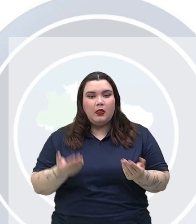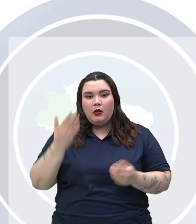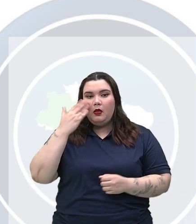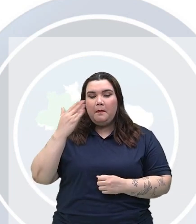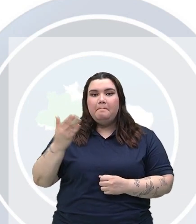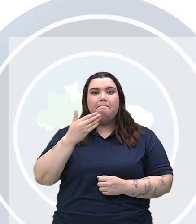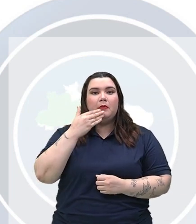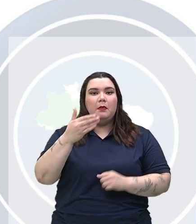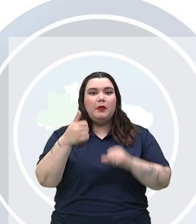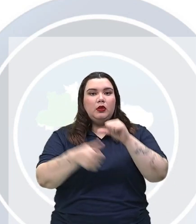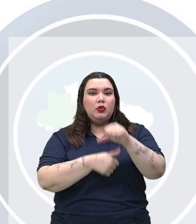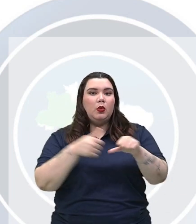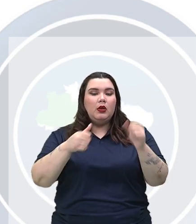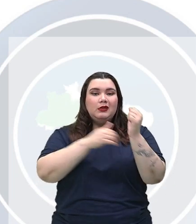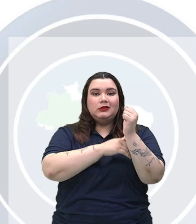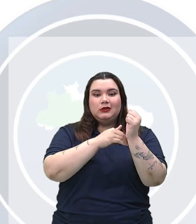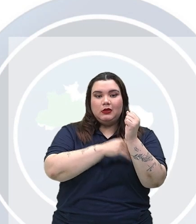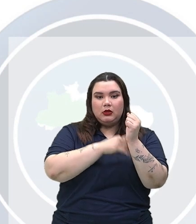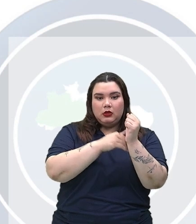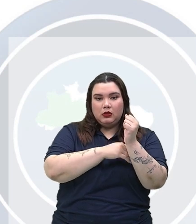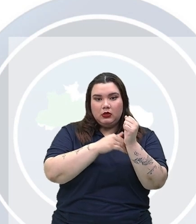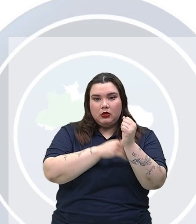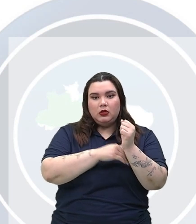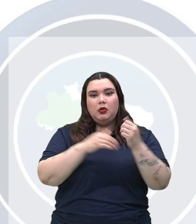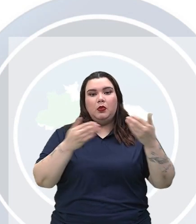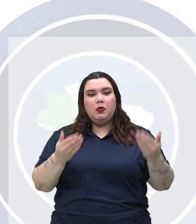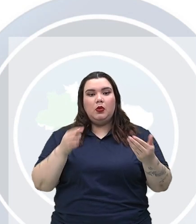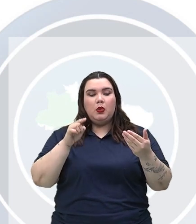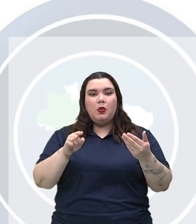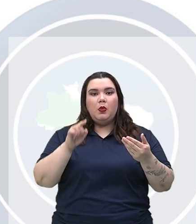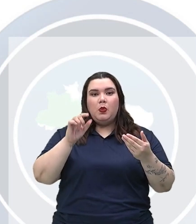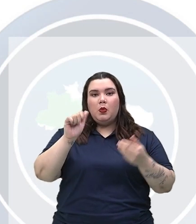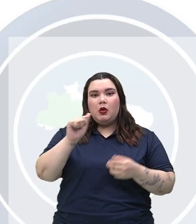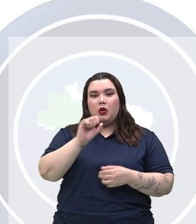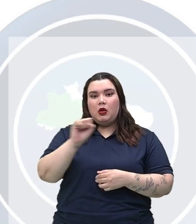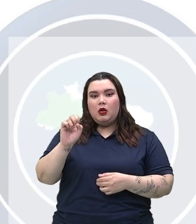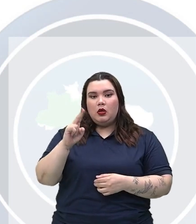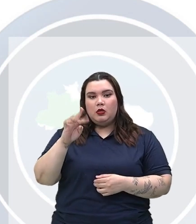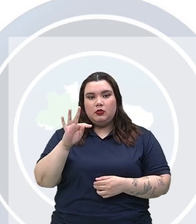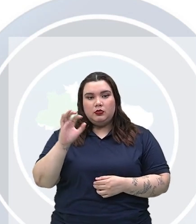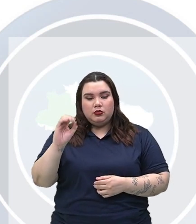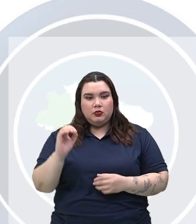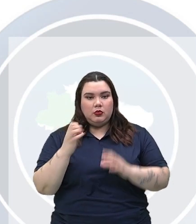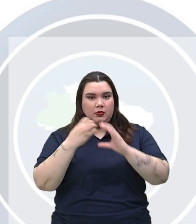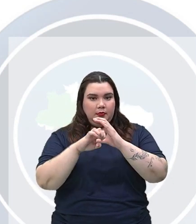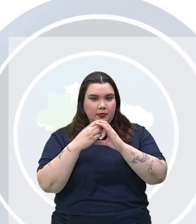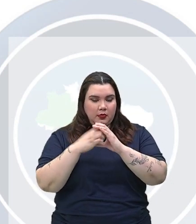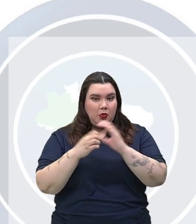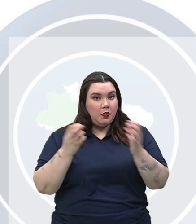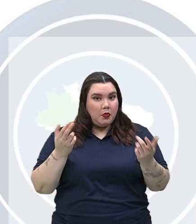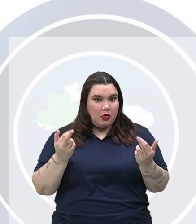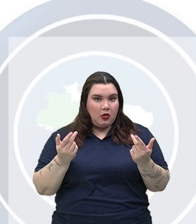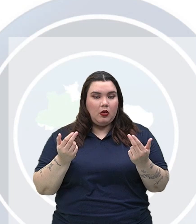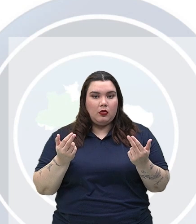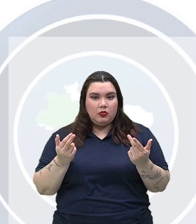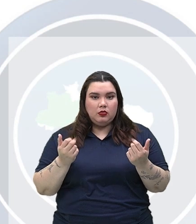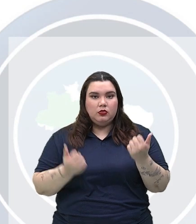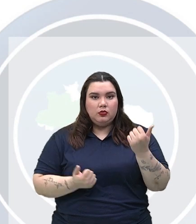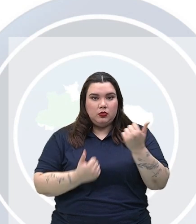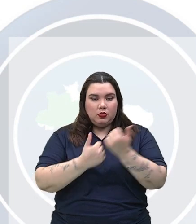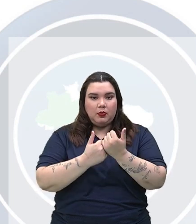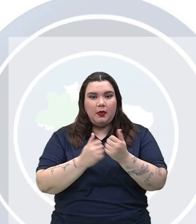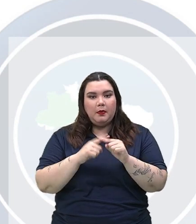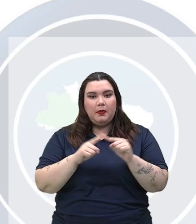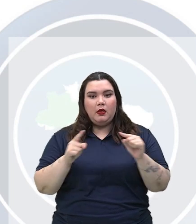aí a redefinição de senha. Para redefinição de senha, o assunto vai ser destinado para o mesmo e-mail, que é o suporte, só